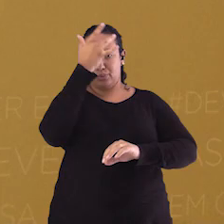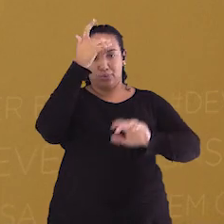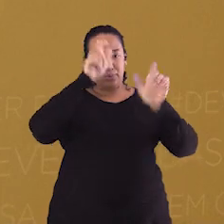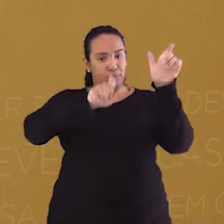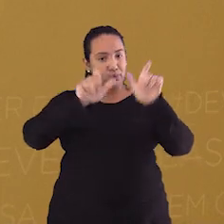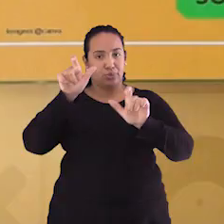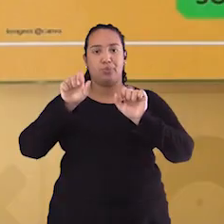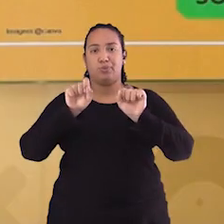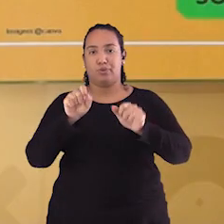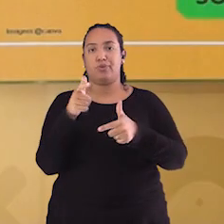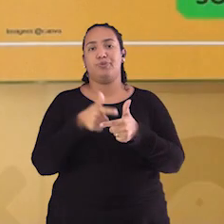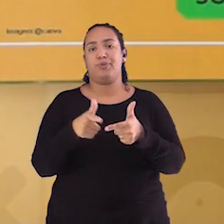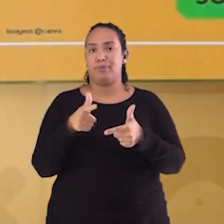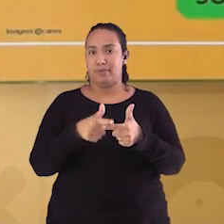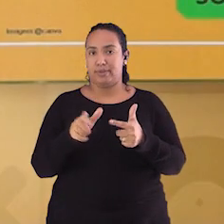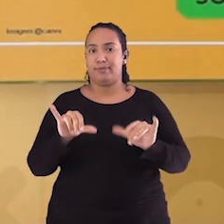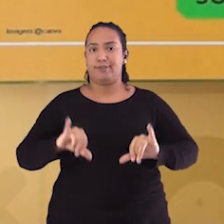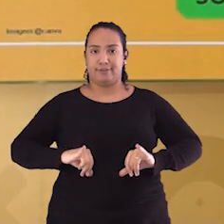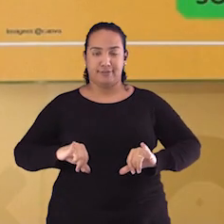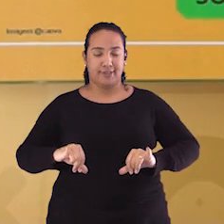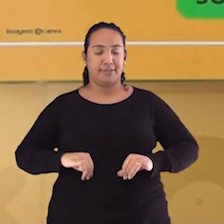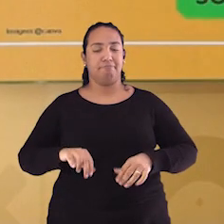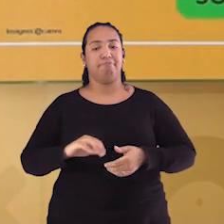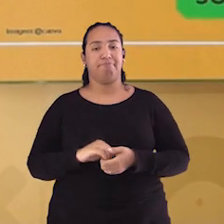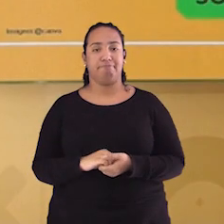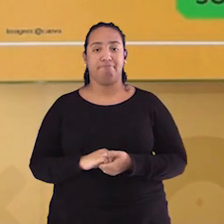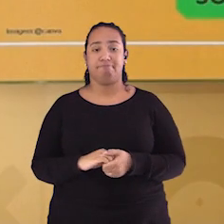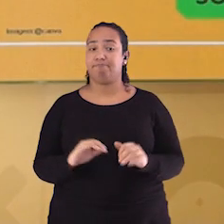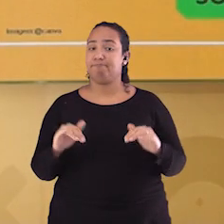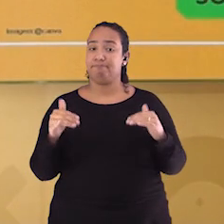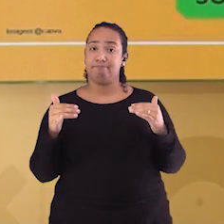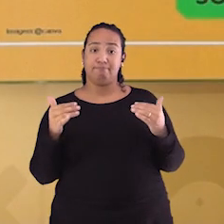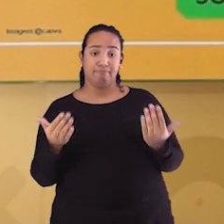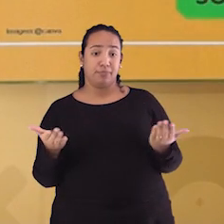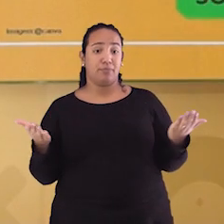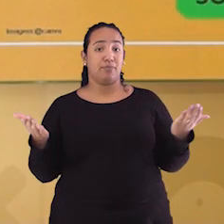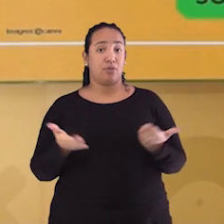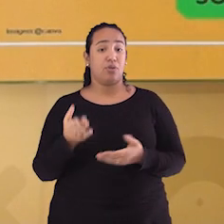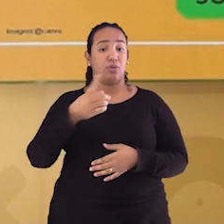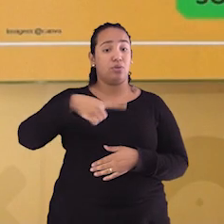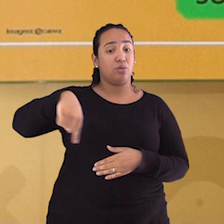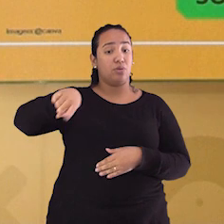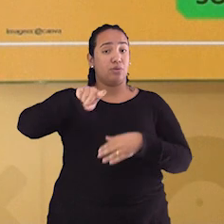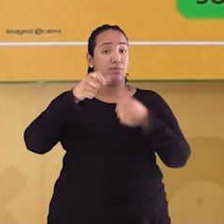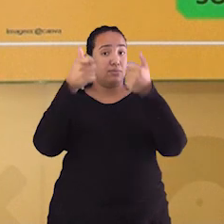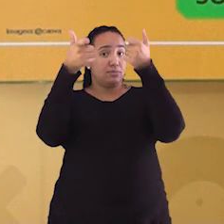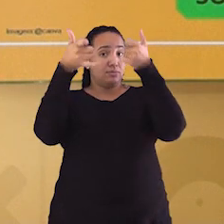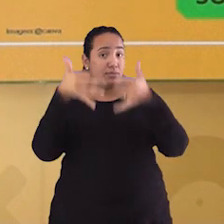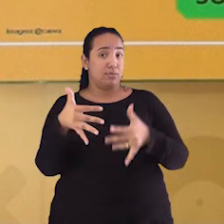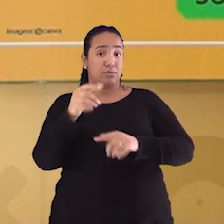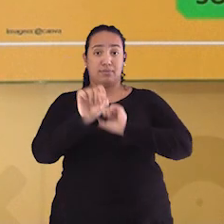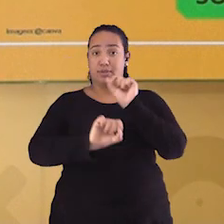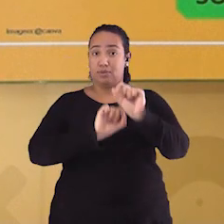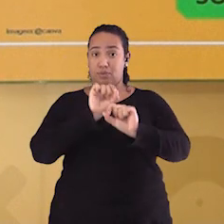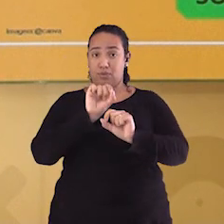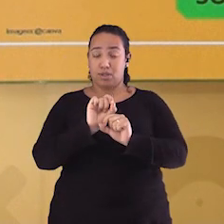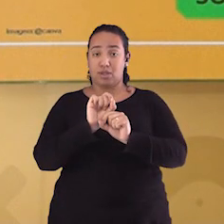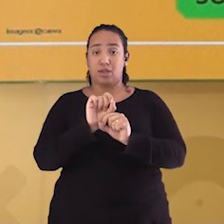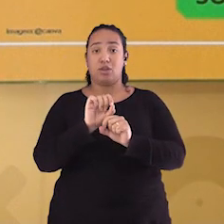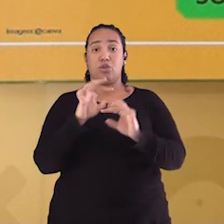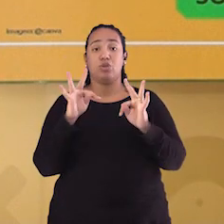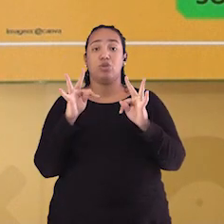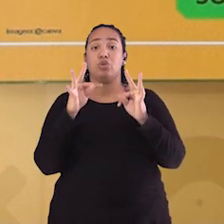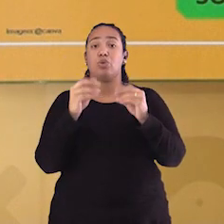todos. Bom, agora falaremos das mudanças do estado físico. Vamos então